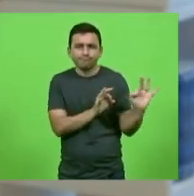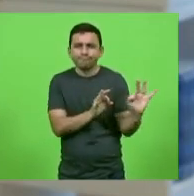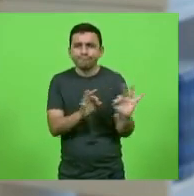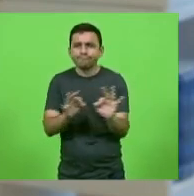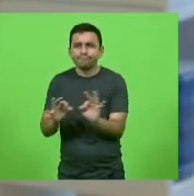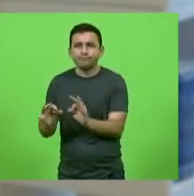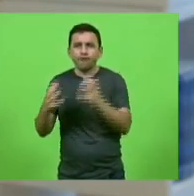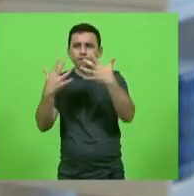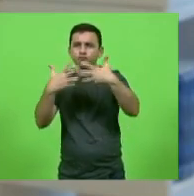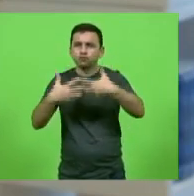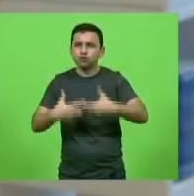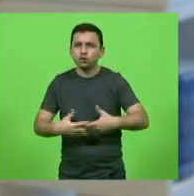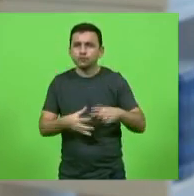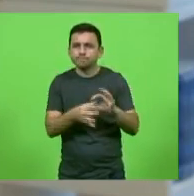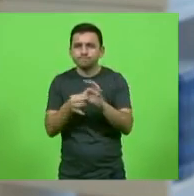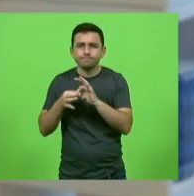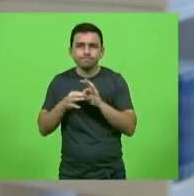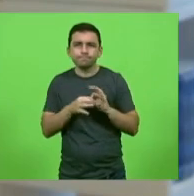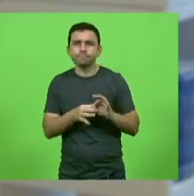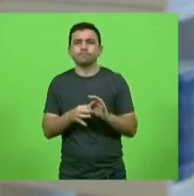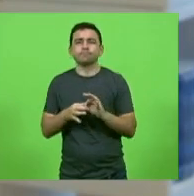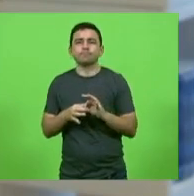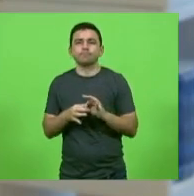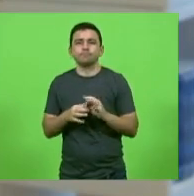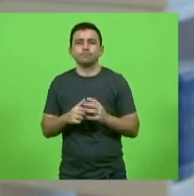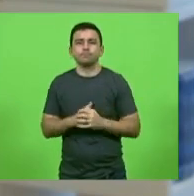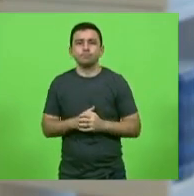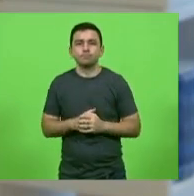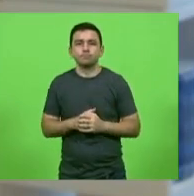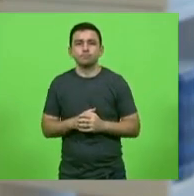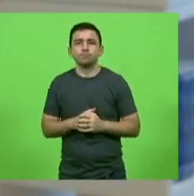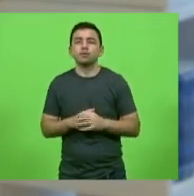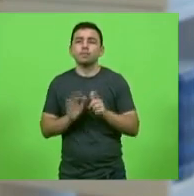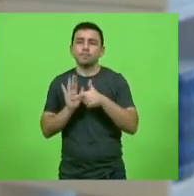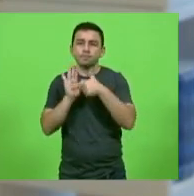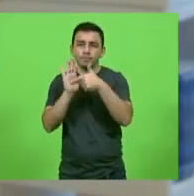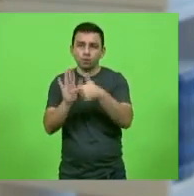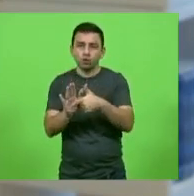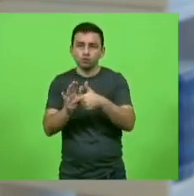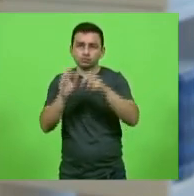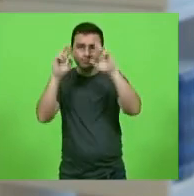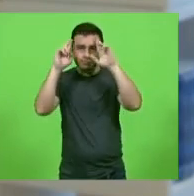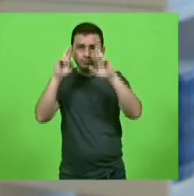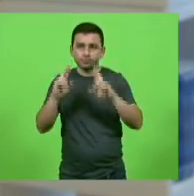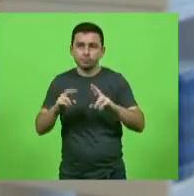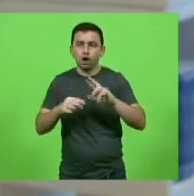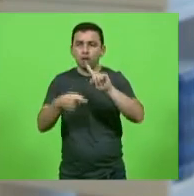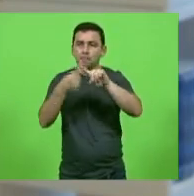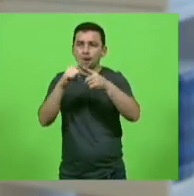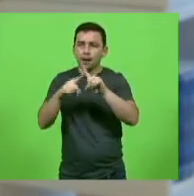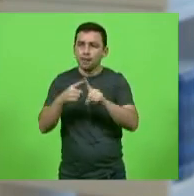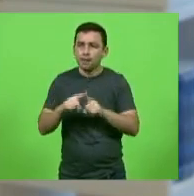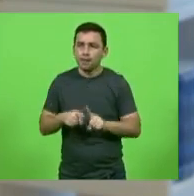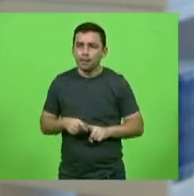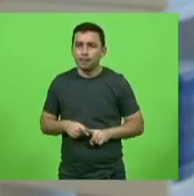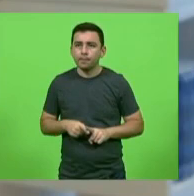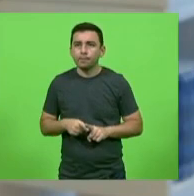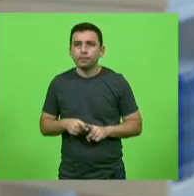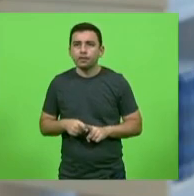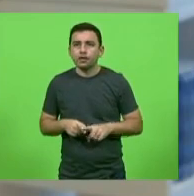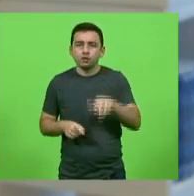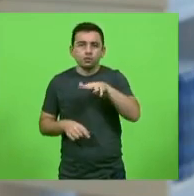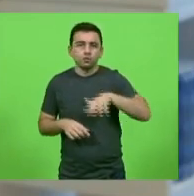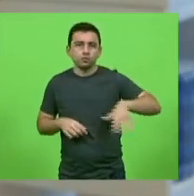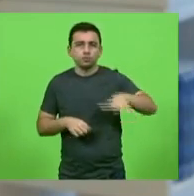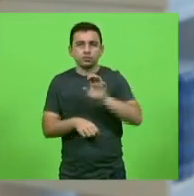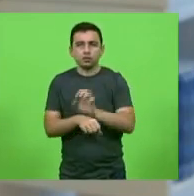harmonia e independência entre os poderes constituídos, com franco e respeitoso diálogo institucional. O aparelho estatal está em